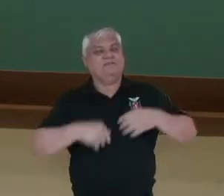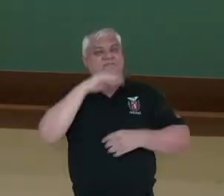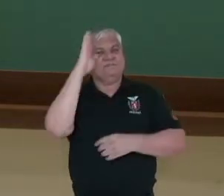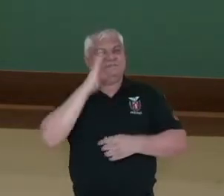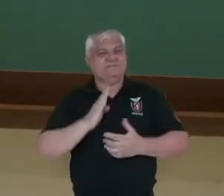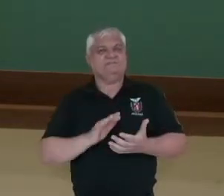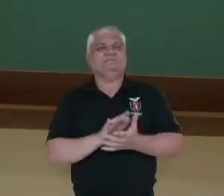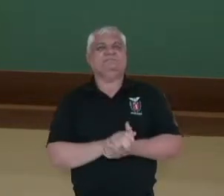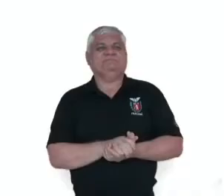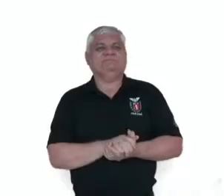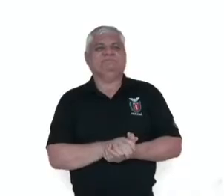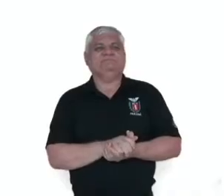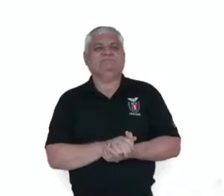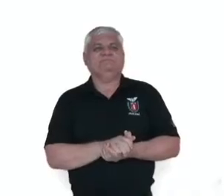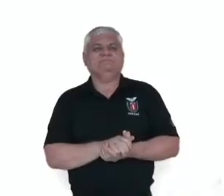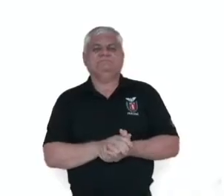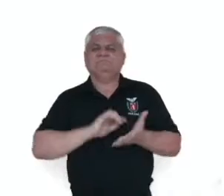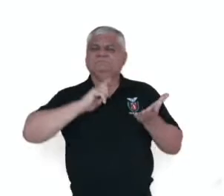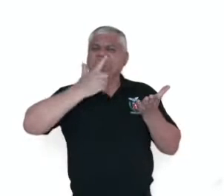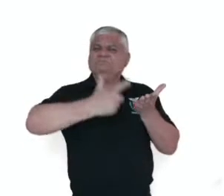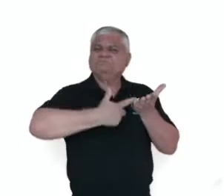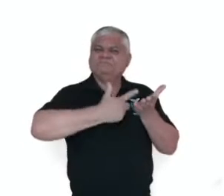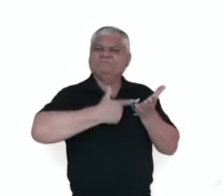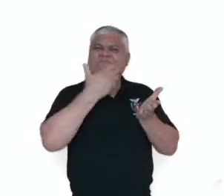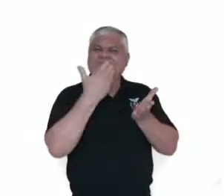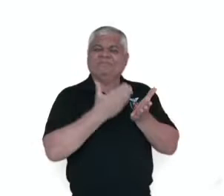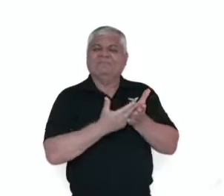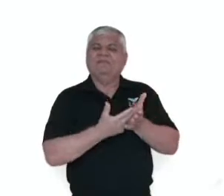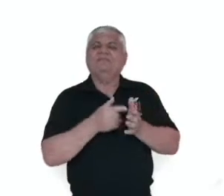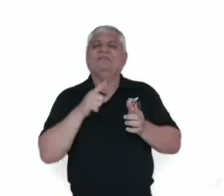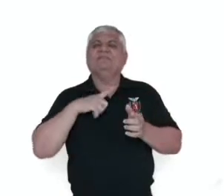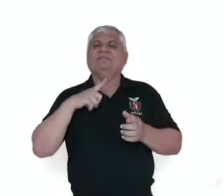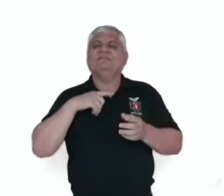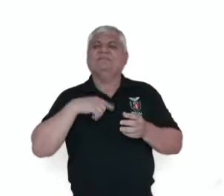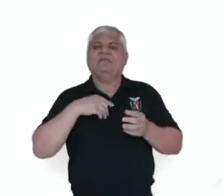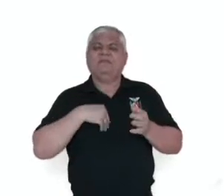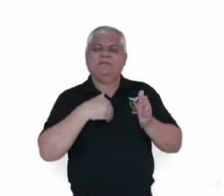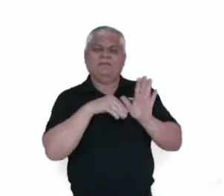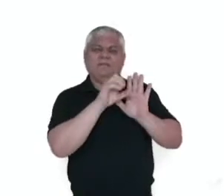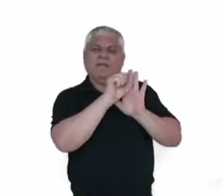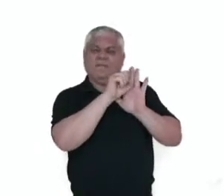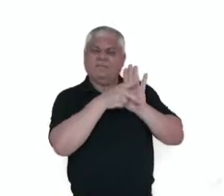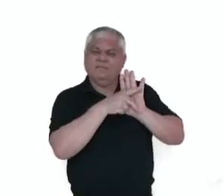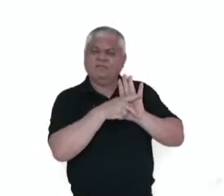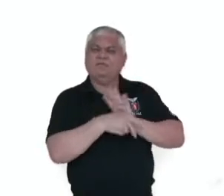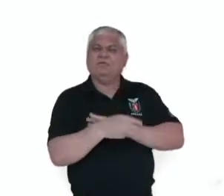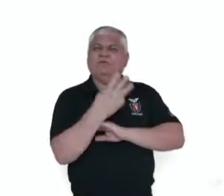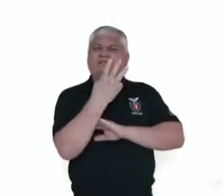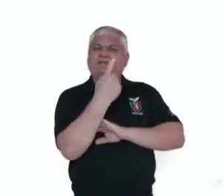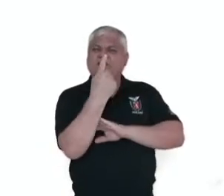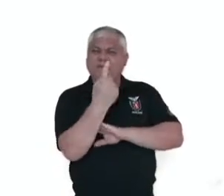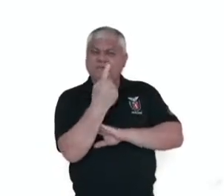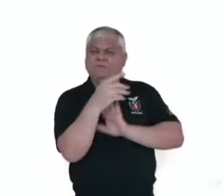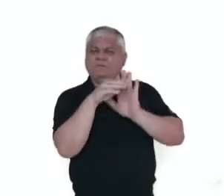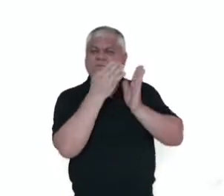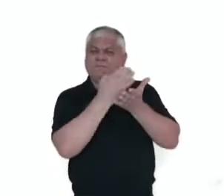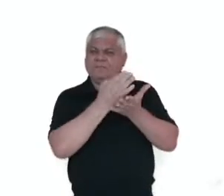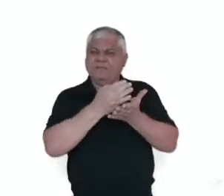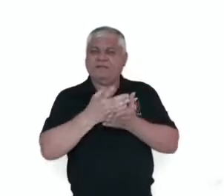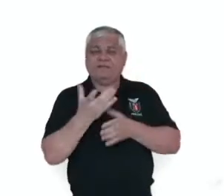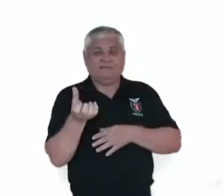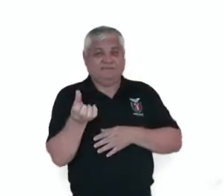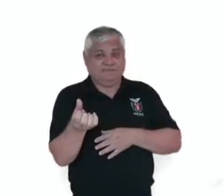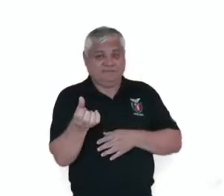brasileira. Esta obra, O Espírito das Leis, é dividida em 31 capítulos separados em 6 partes